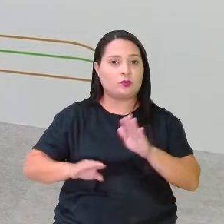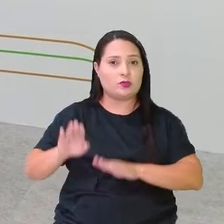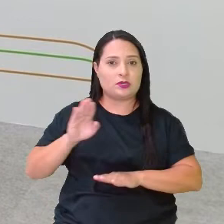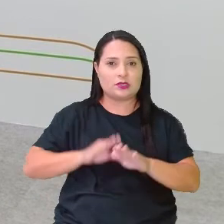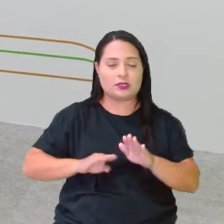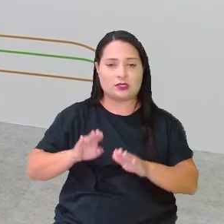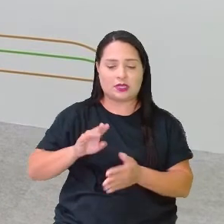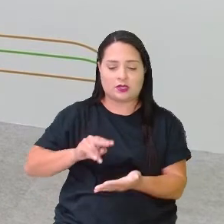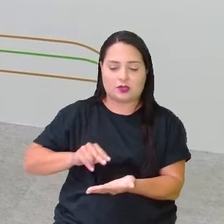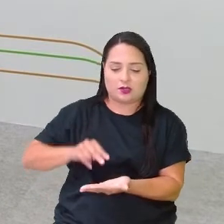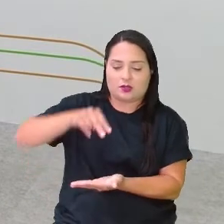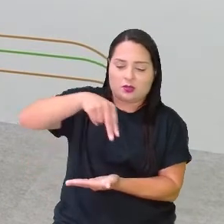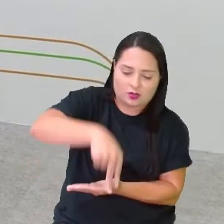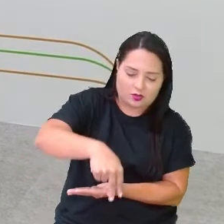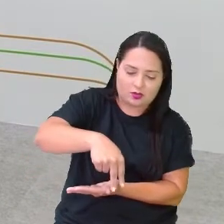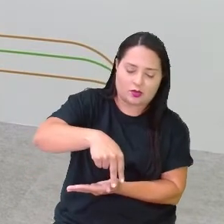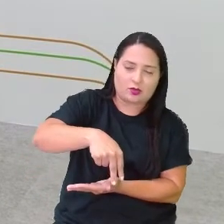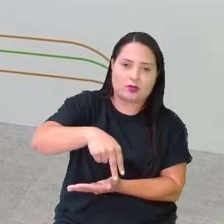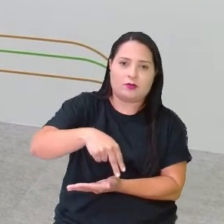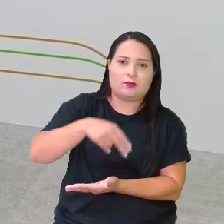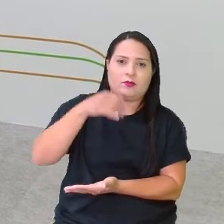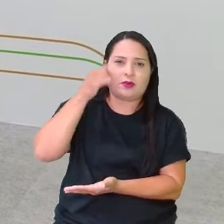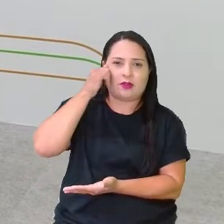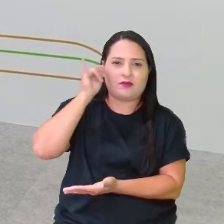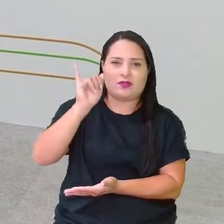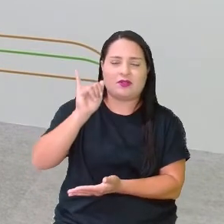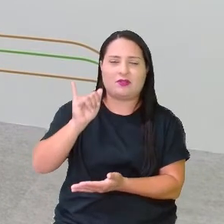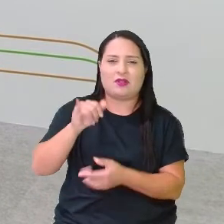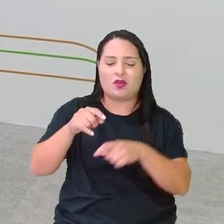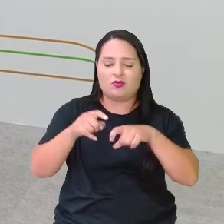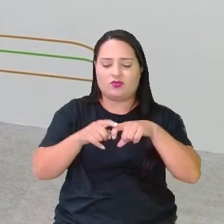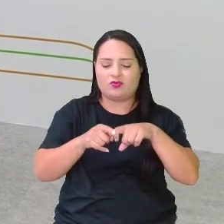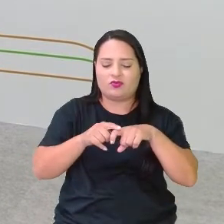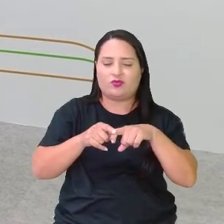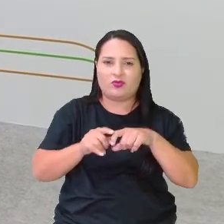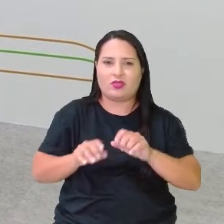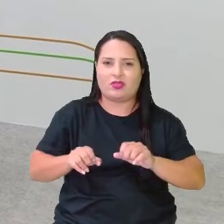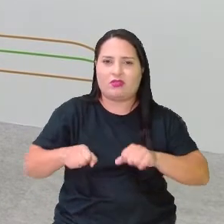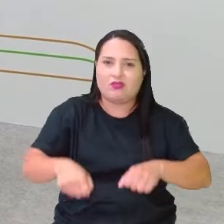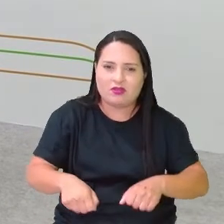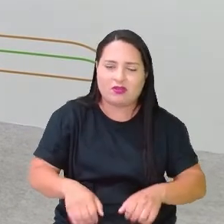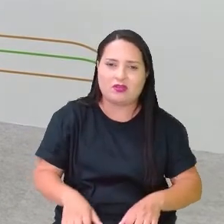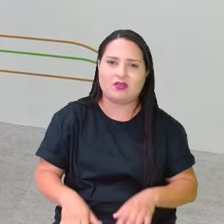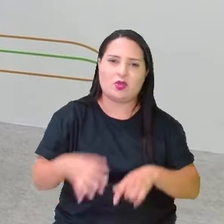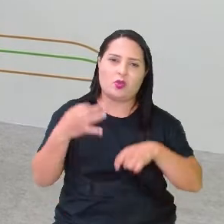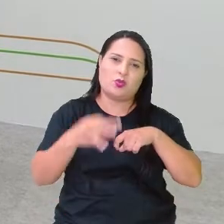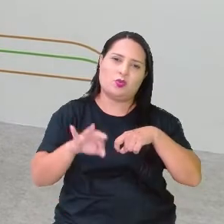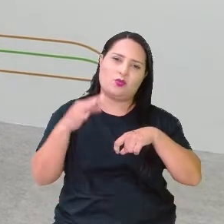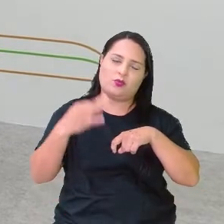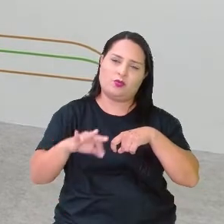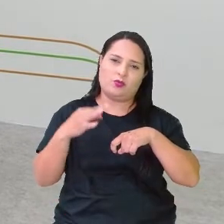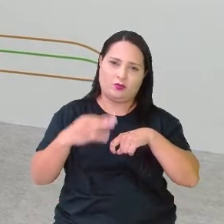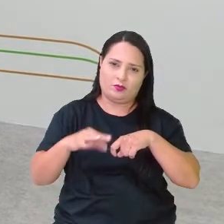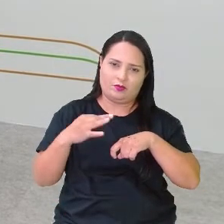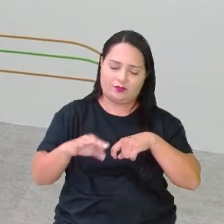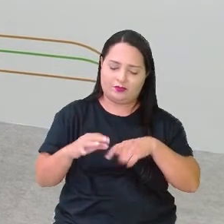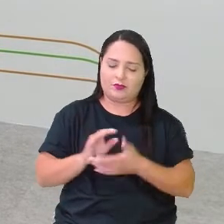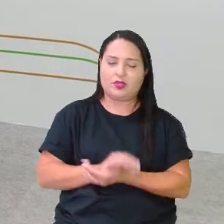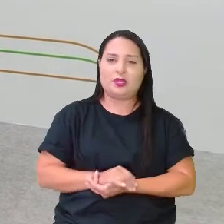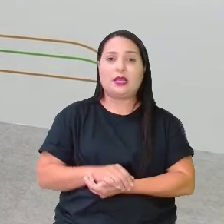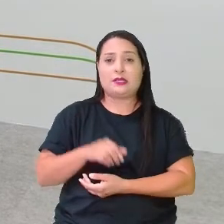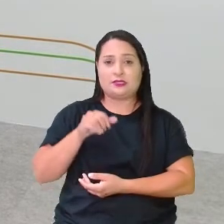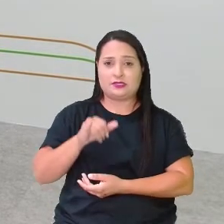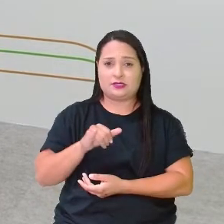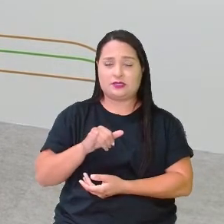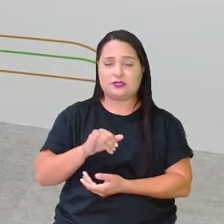for com os 2 ao mesmo tempo, para não jogar o joelho muito para frente e machucar o joelho. Então, se for fazer com os 2, e